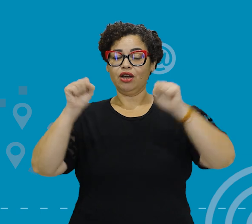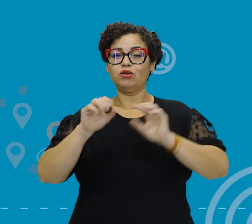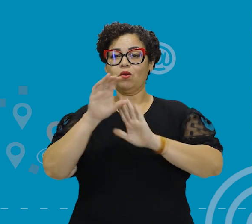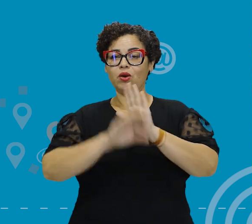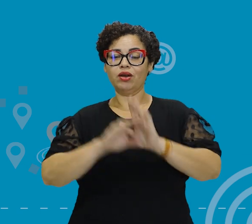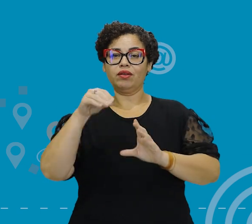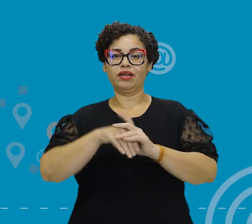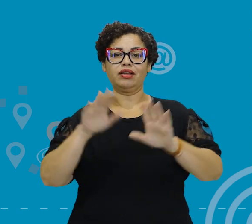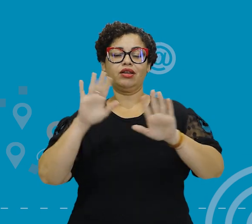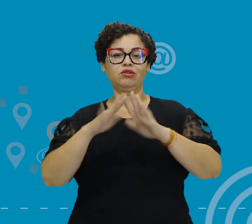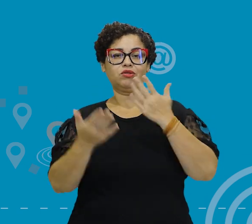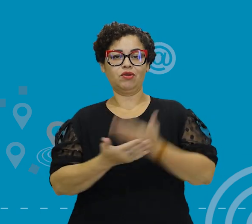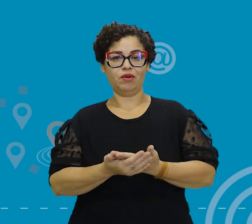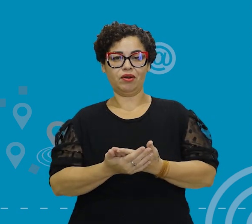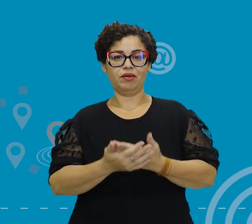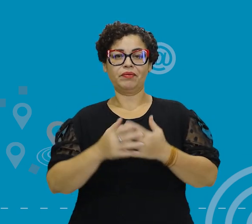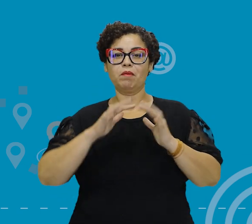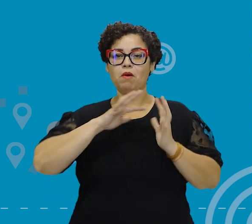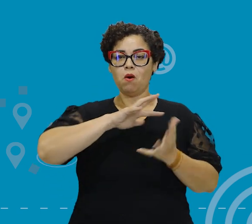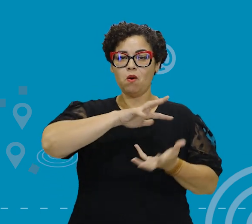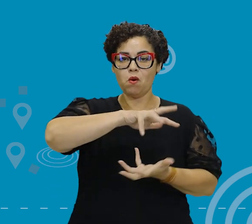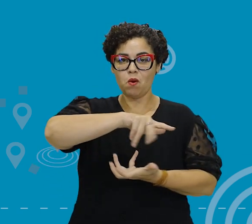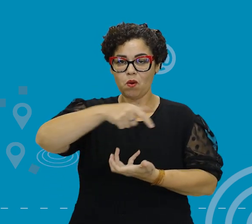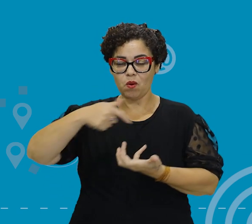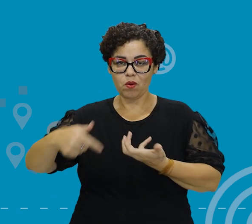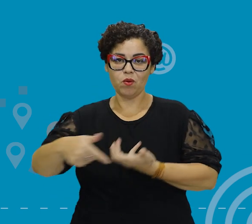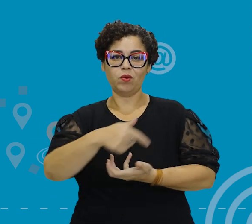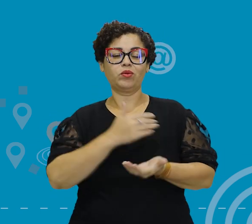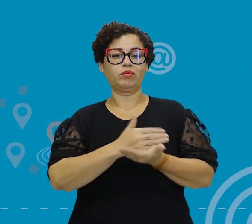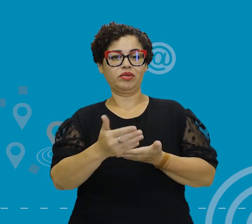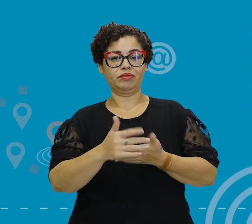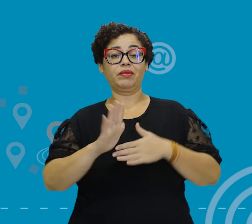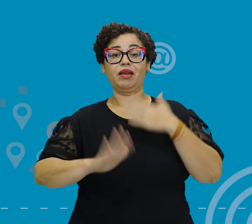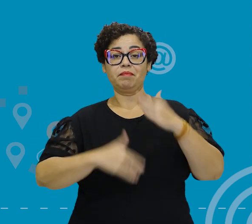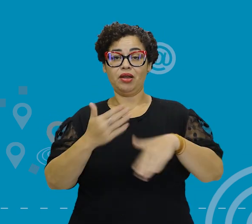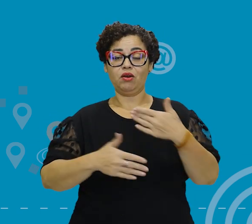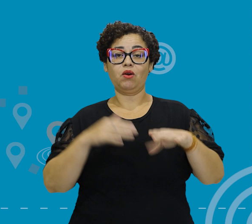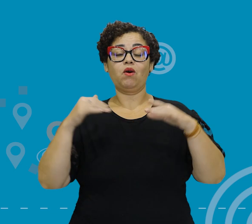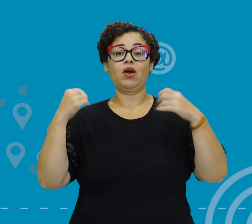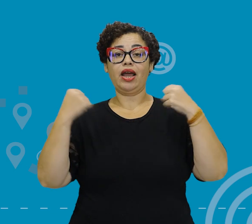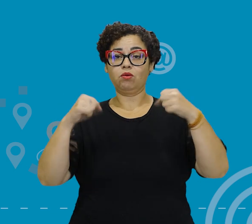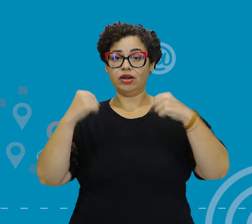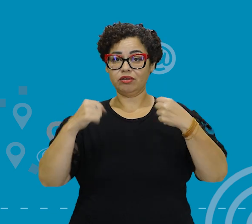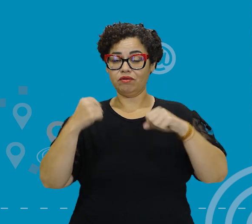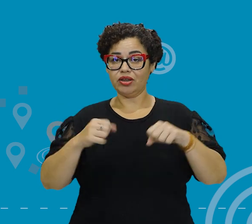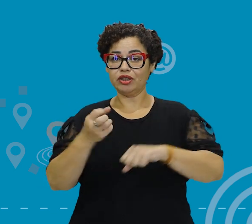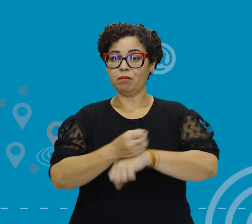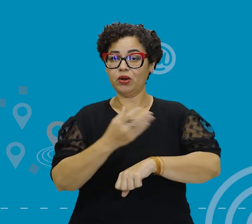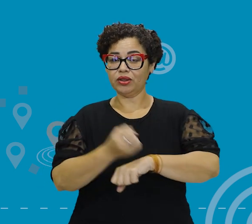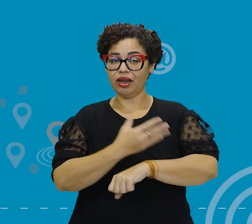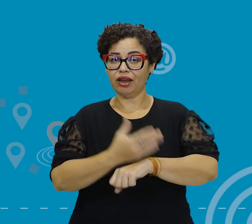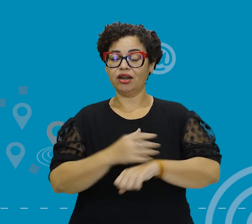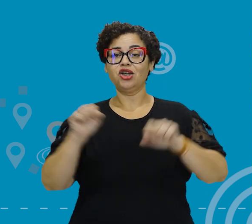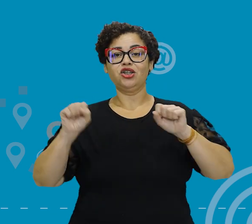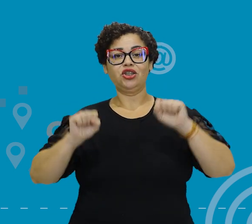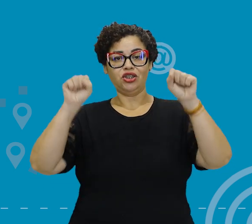currículos escolares ao redor do mundo. E com o avanço da educação física moderna, a